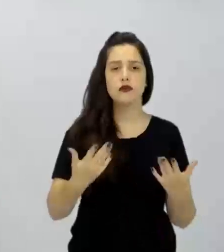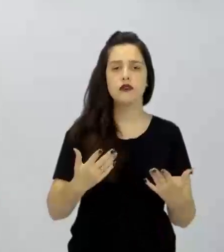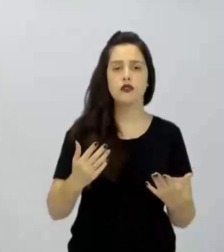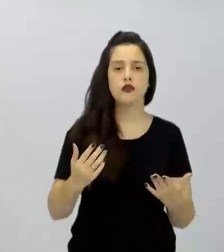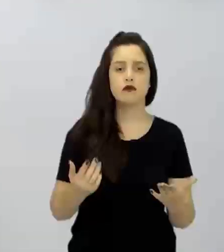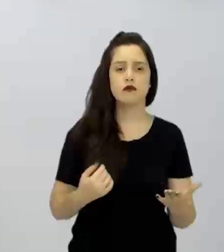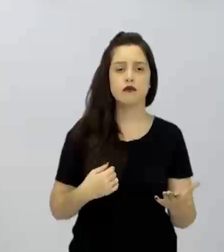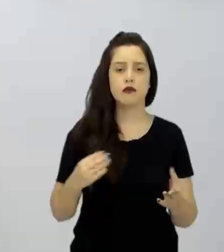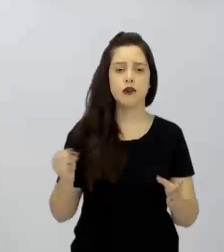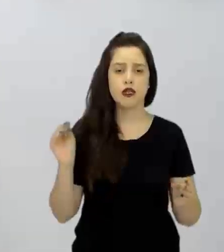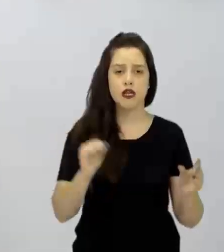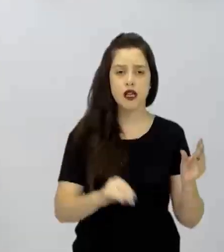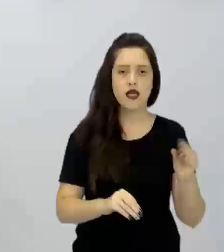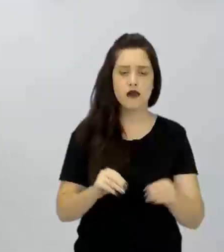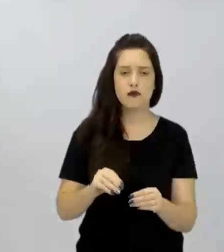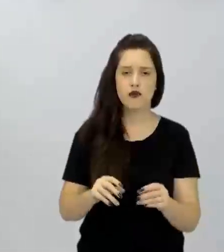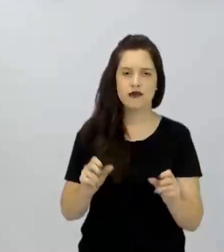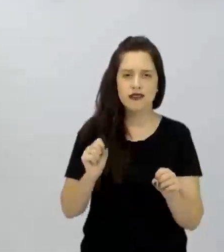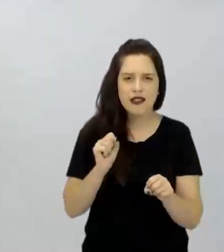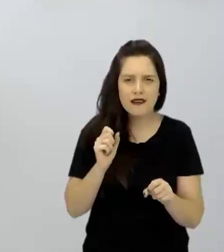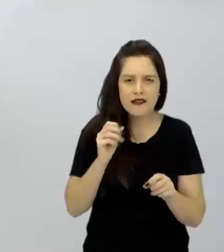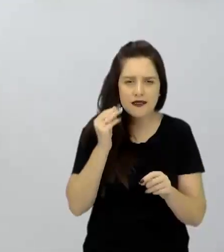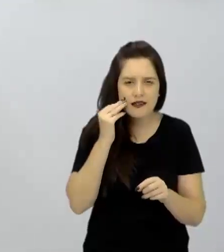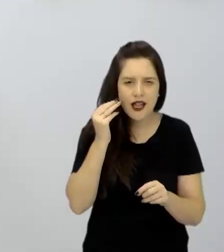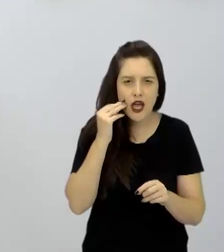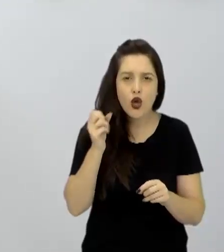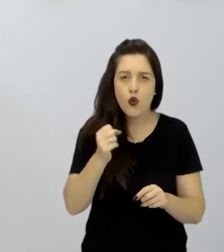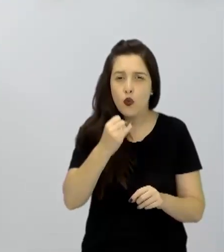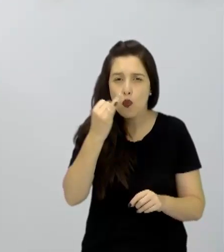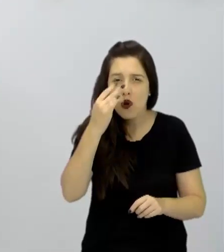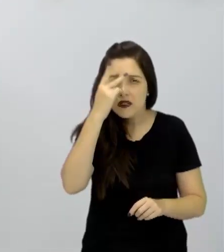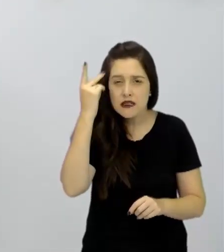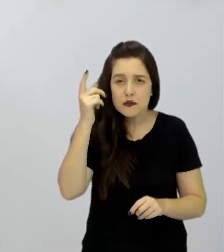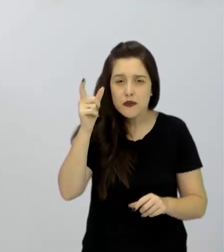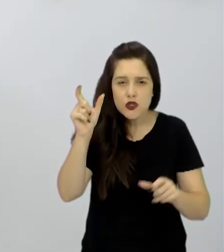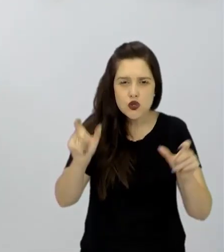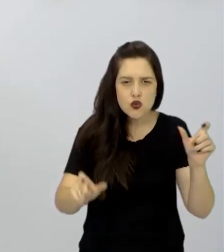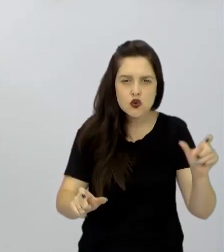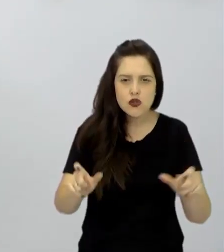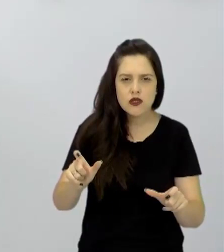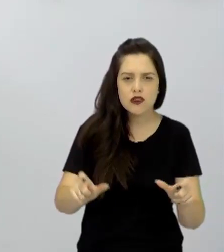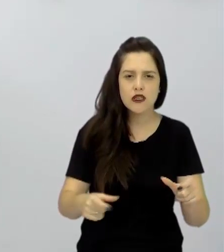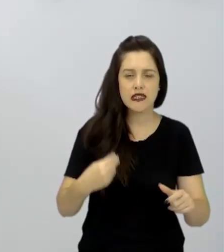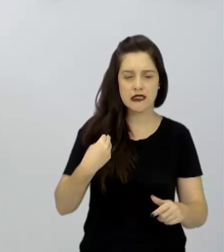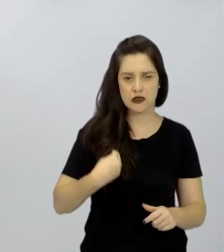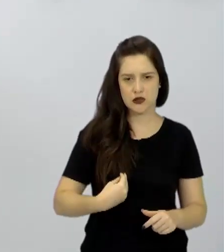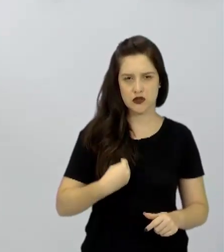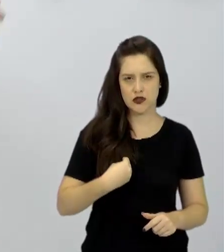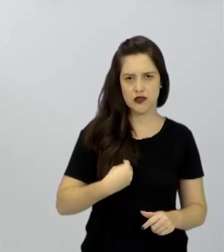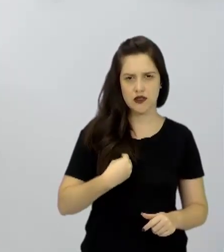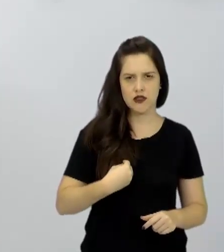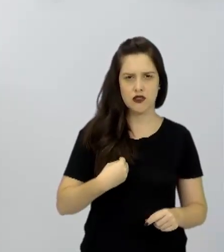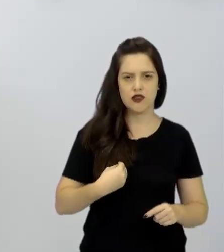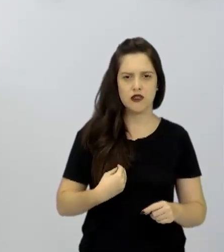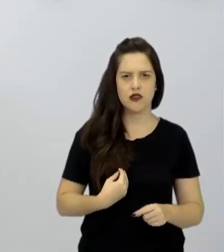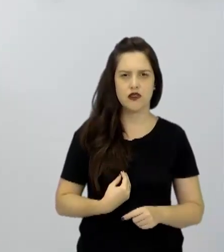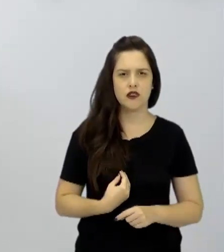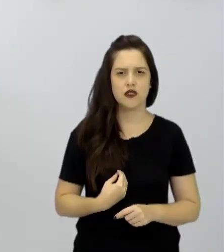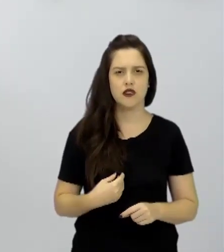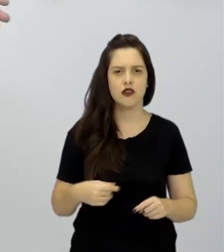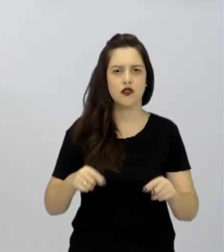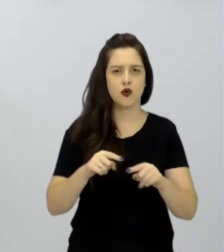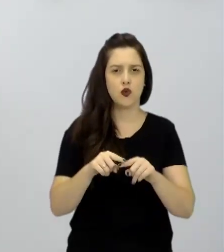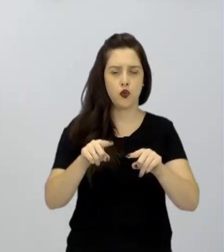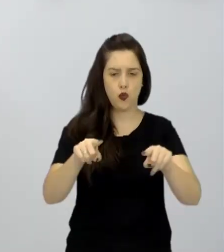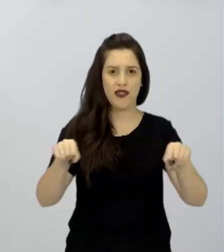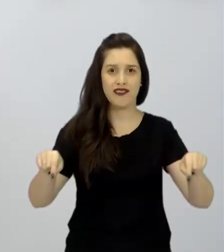eles vão contabilizar quantas pessoas estão vivendo em um quadrado de 1